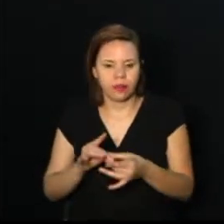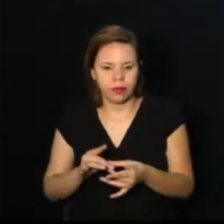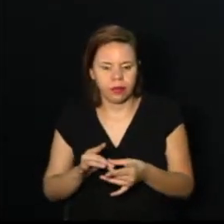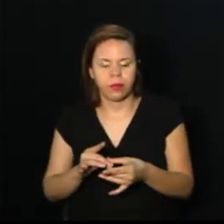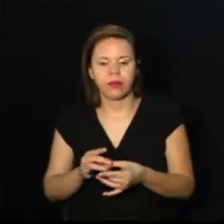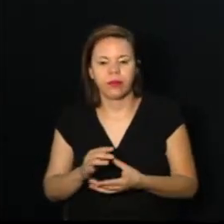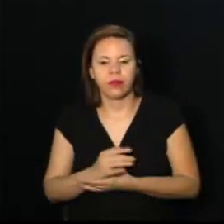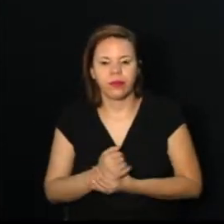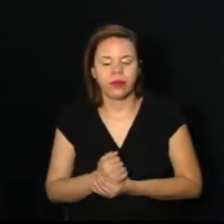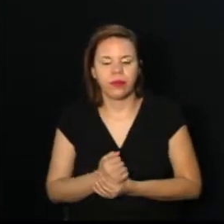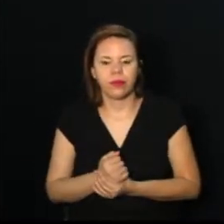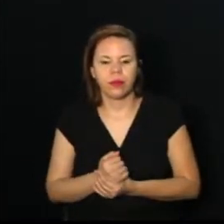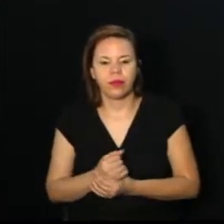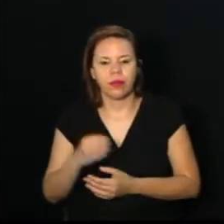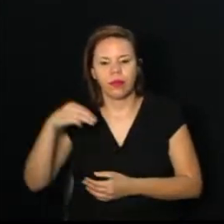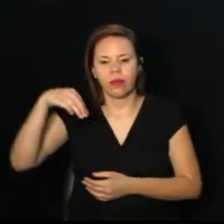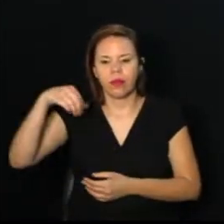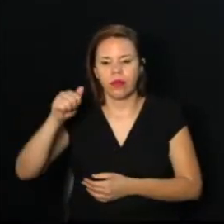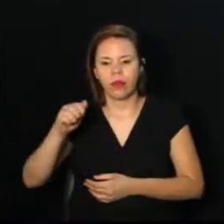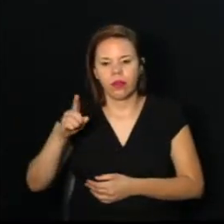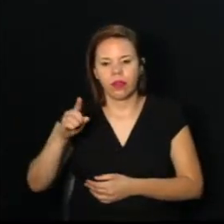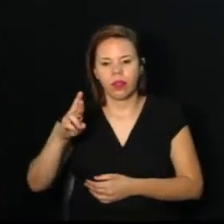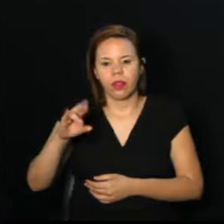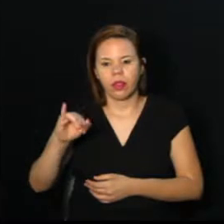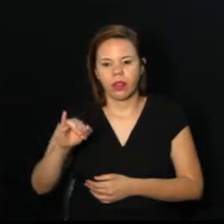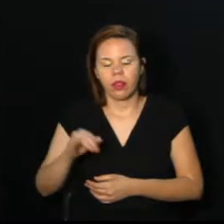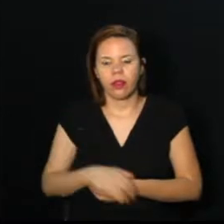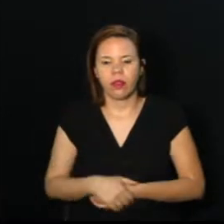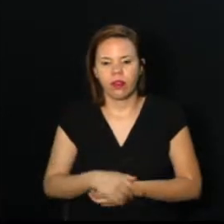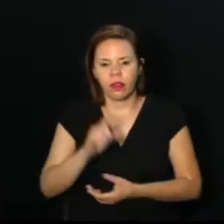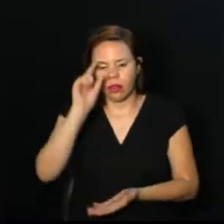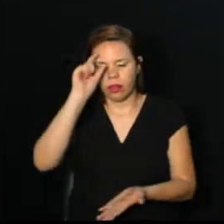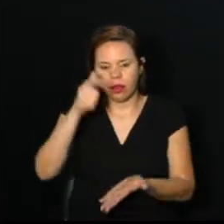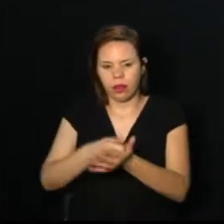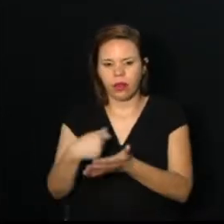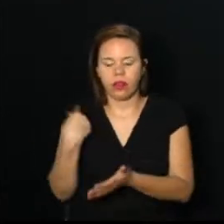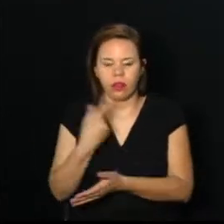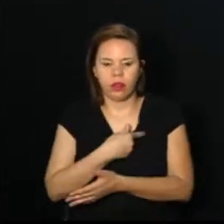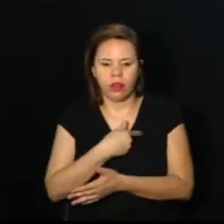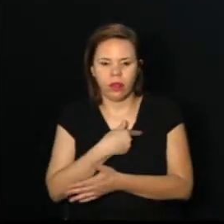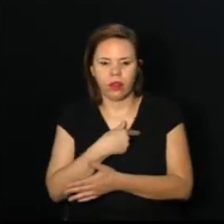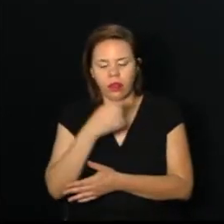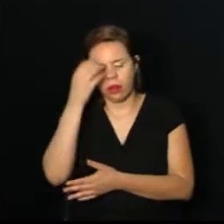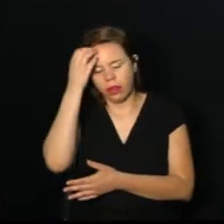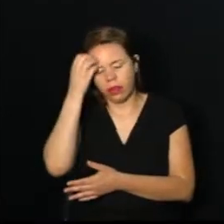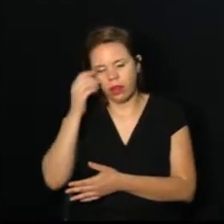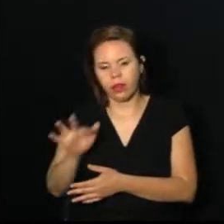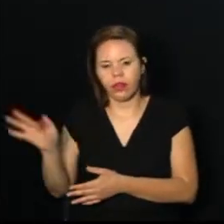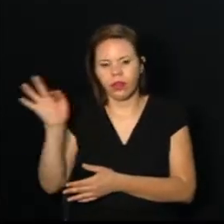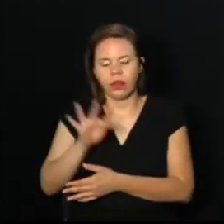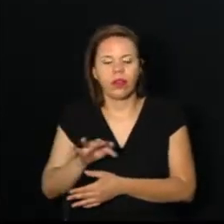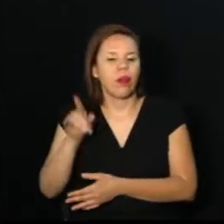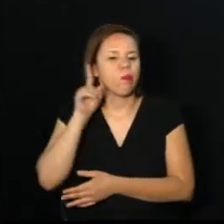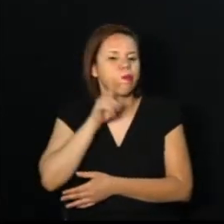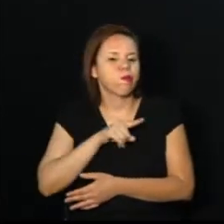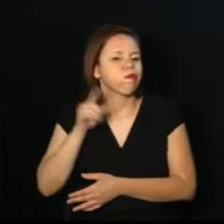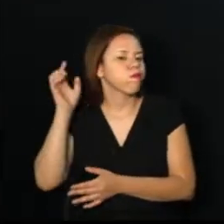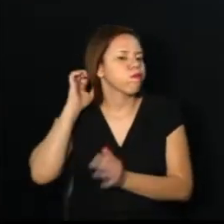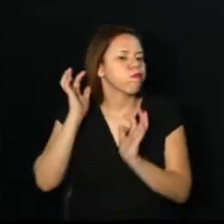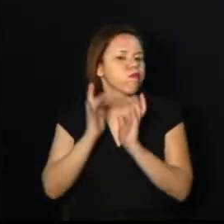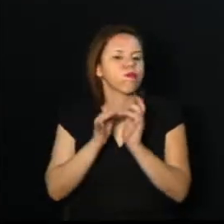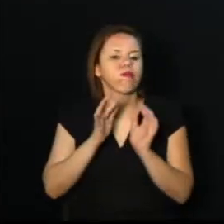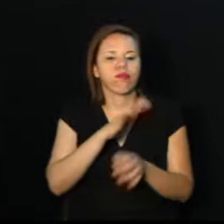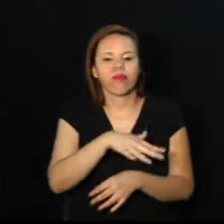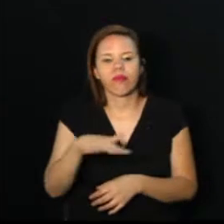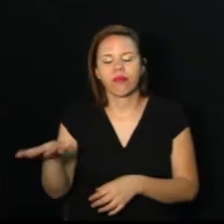com o Madrid com Dislexia. Somos da Academia Ibero-Americana de Neurologia